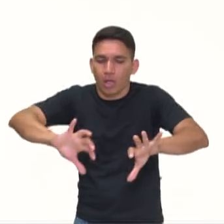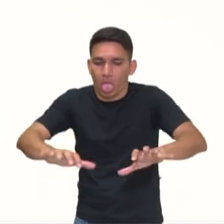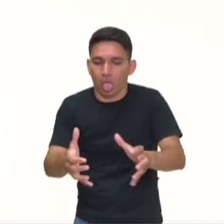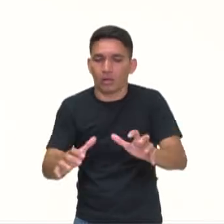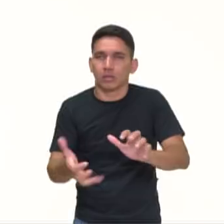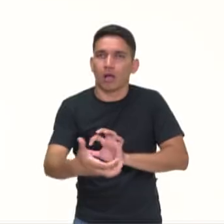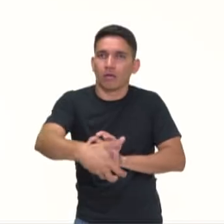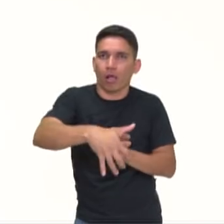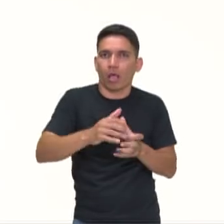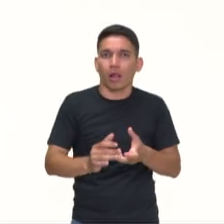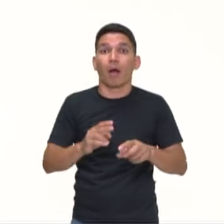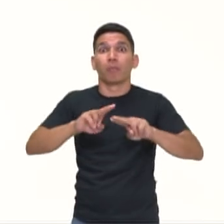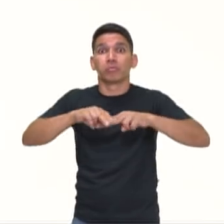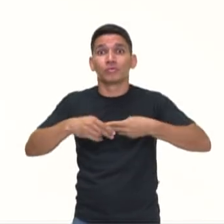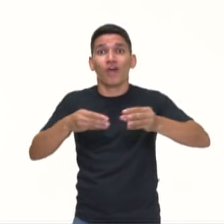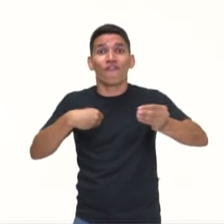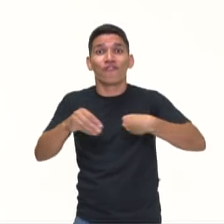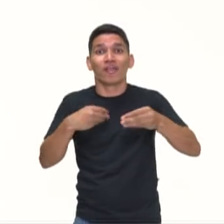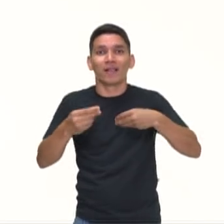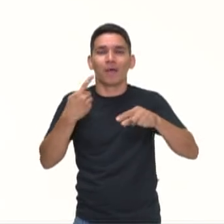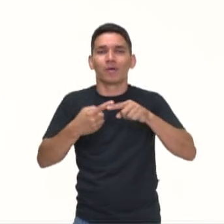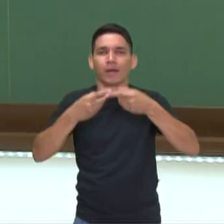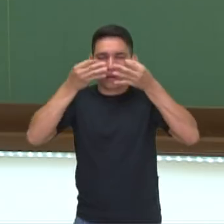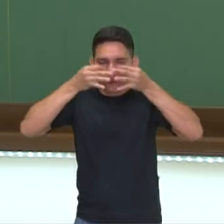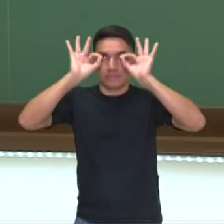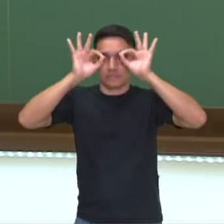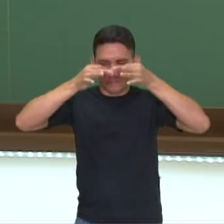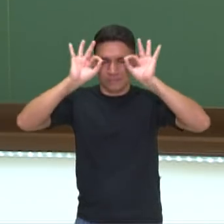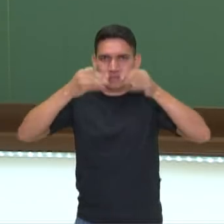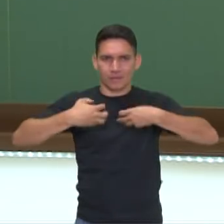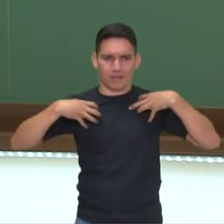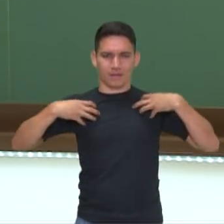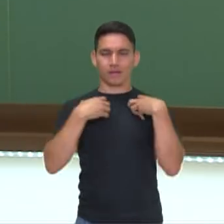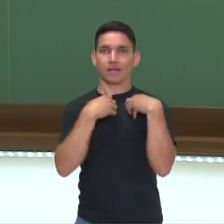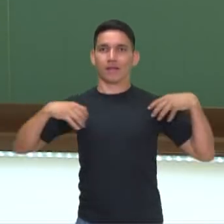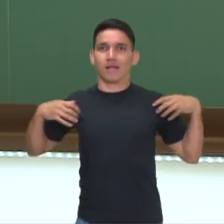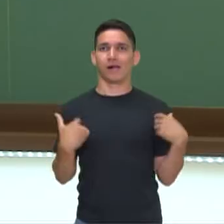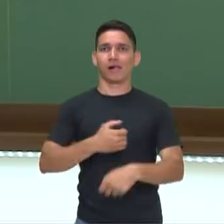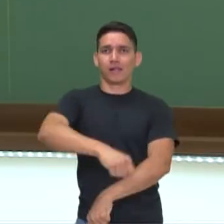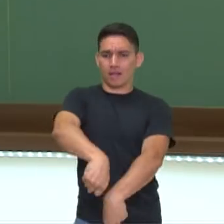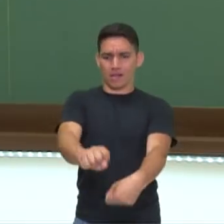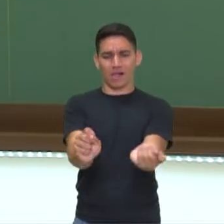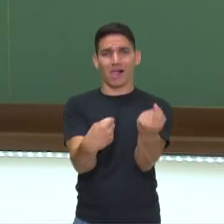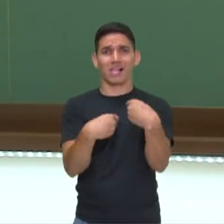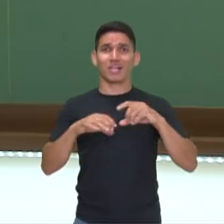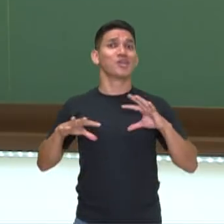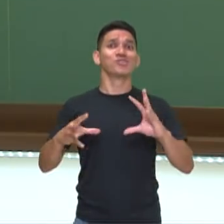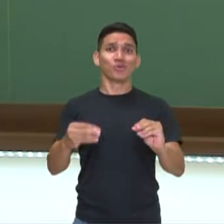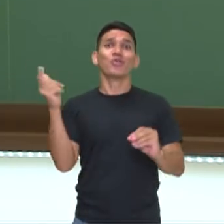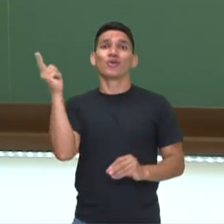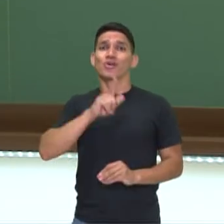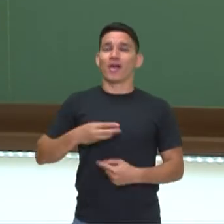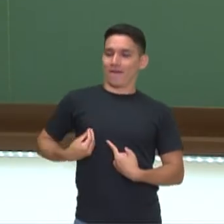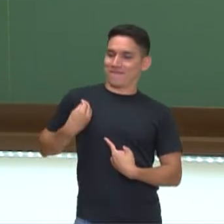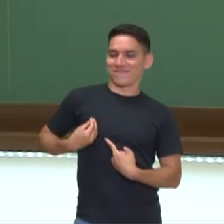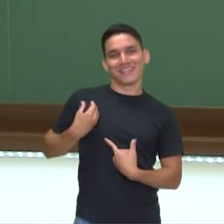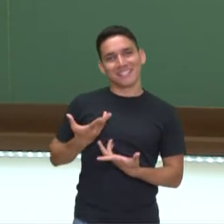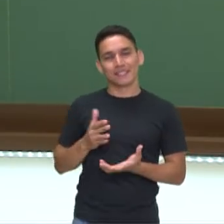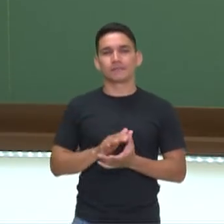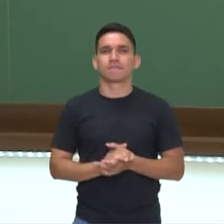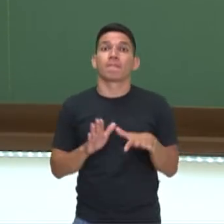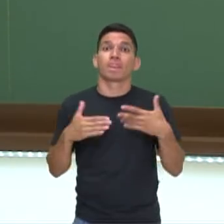capaz de mover os olhos, a boca, a perna, e então lhe dá o dom da vida. Bom, Lá no Oriente